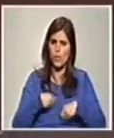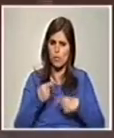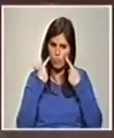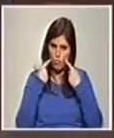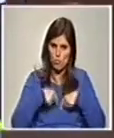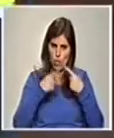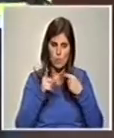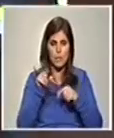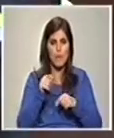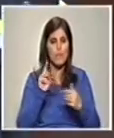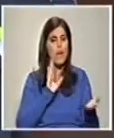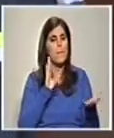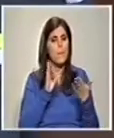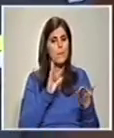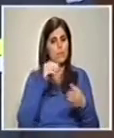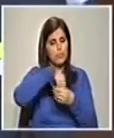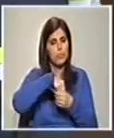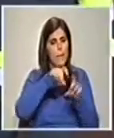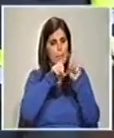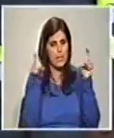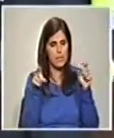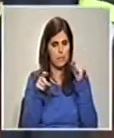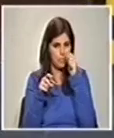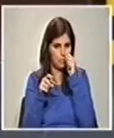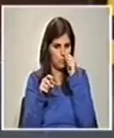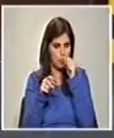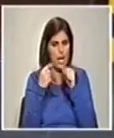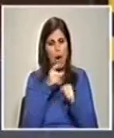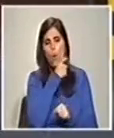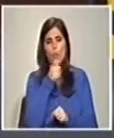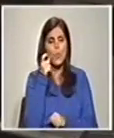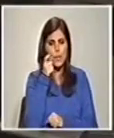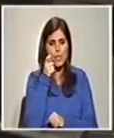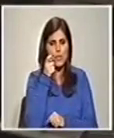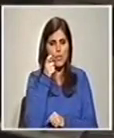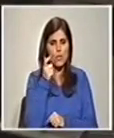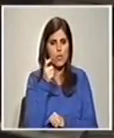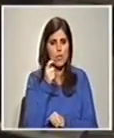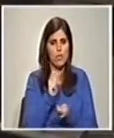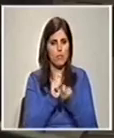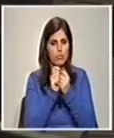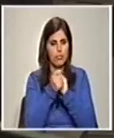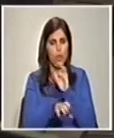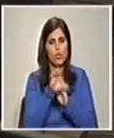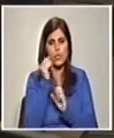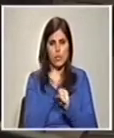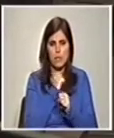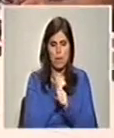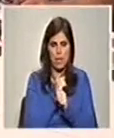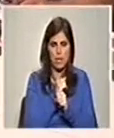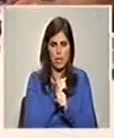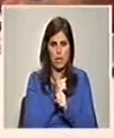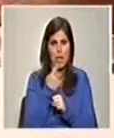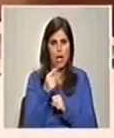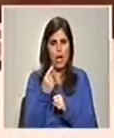repercutem no funcionamento interno da empresa. Há um compromisso muito grande em melhorar as condições de trabalho, um conjunto